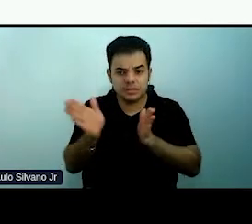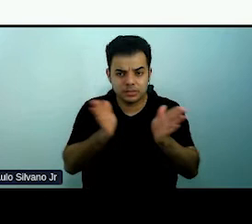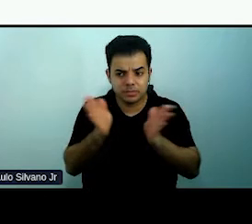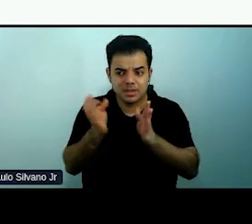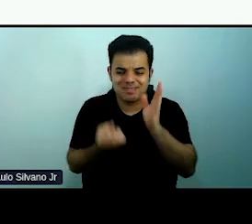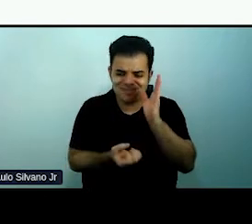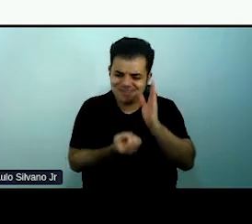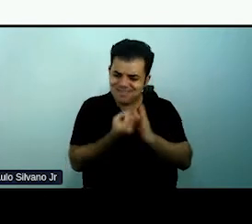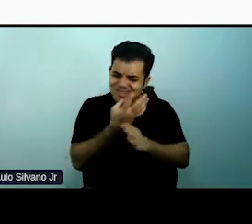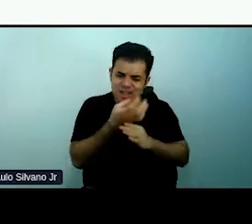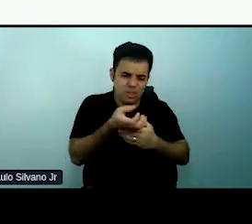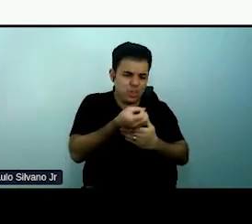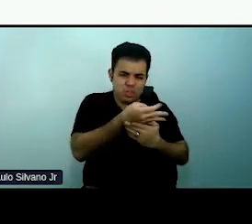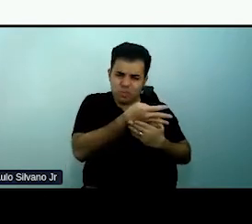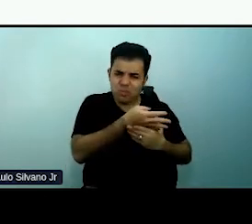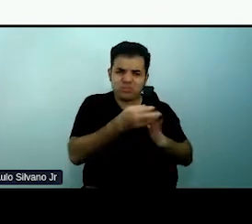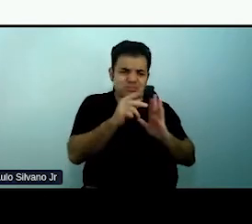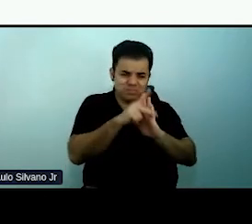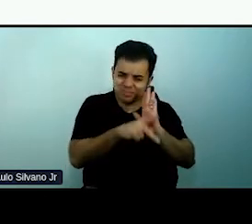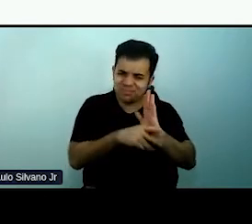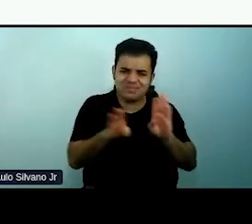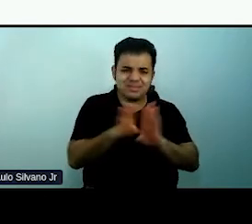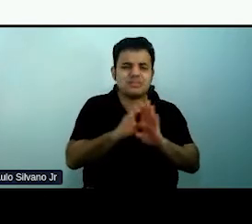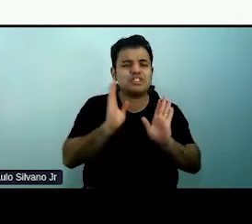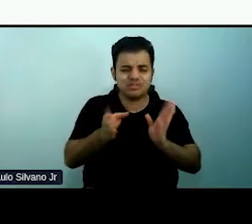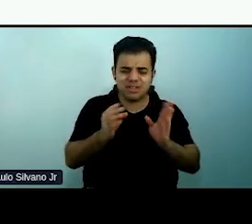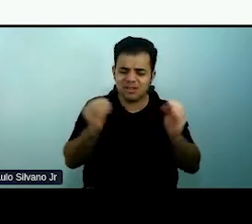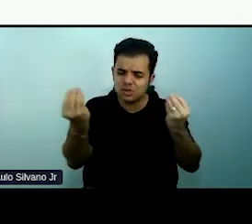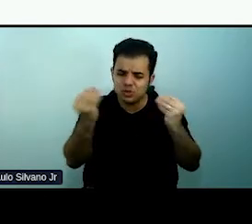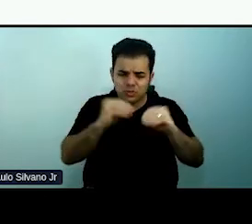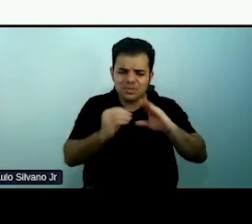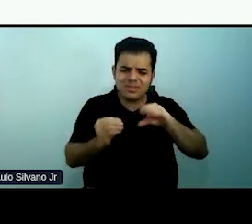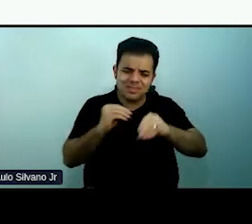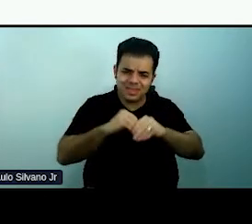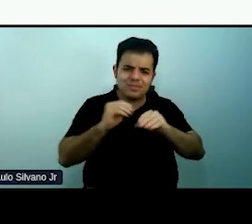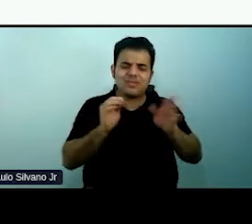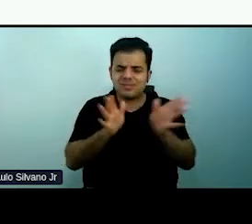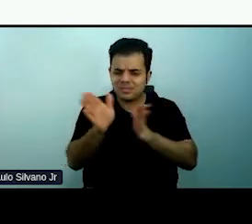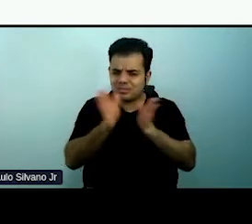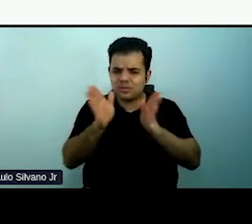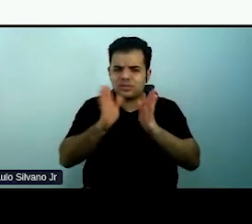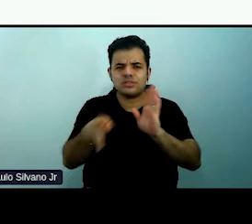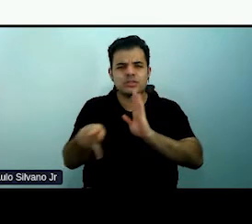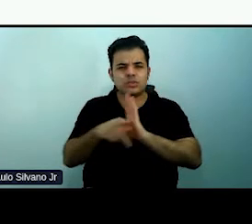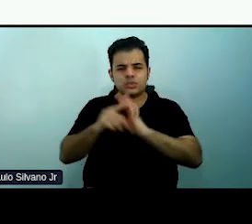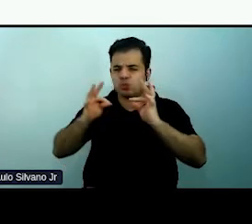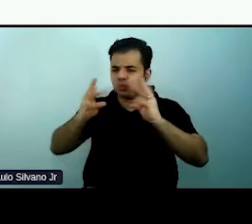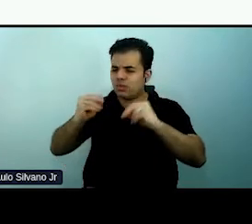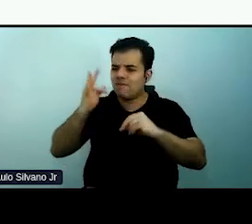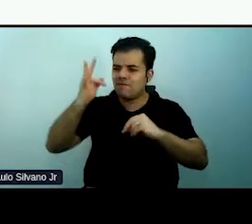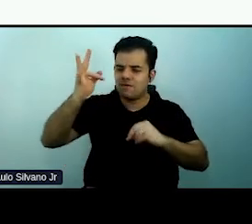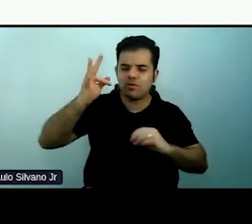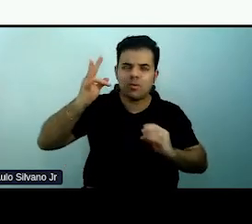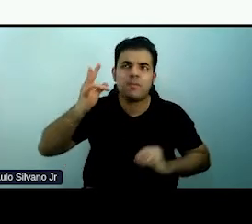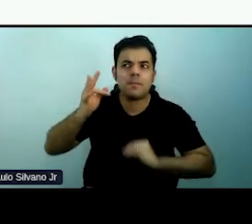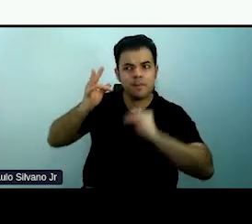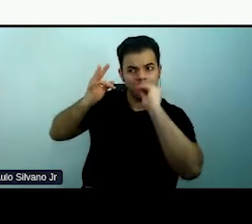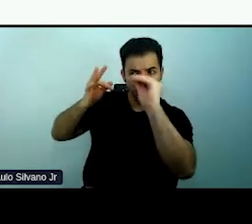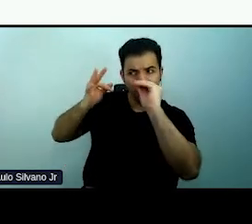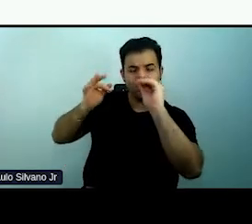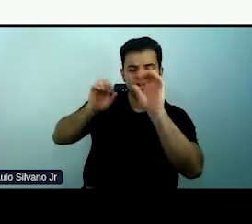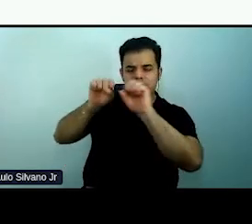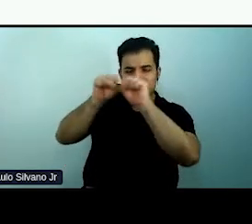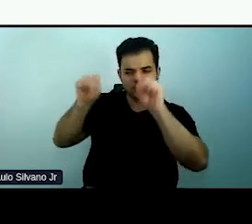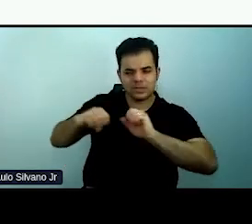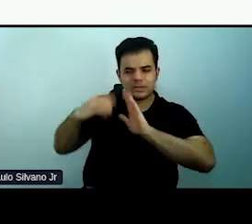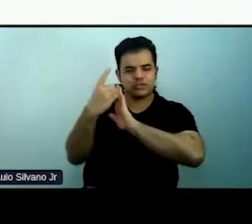zero questões já com acessibilidade, né? Então, já subindo features com acessibilidade no nosso ecossistema